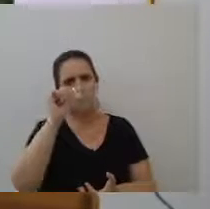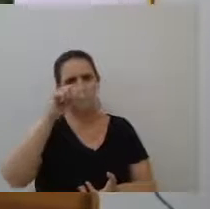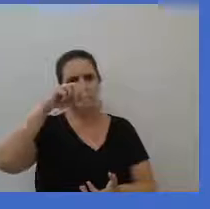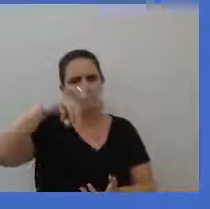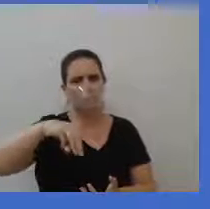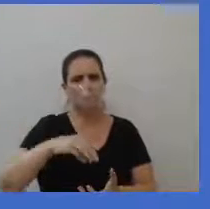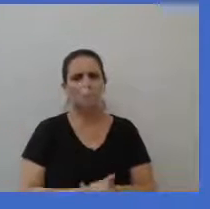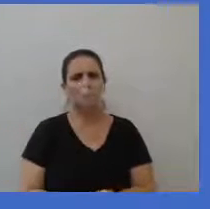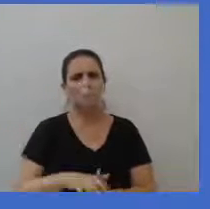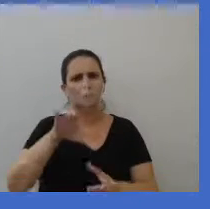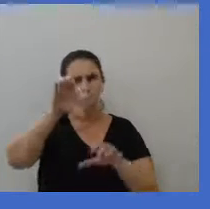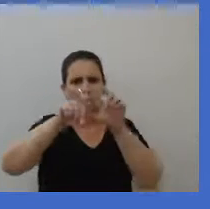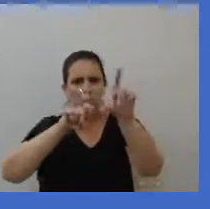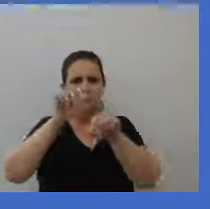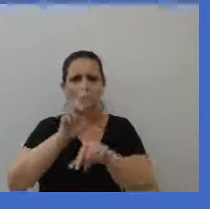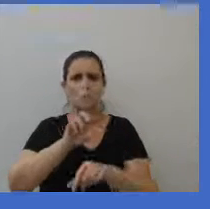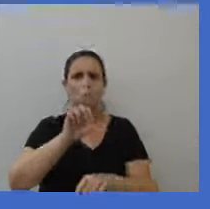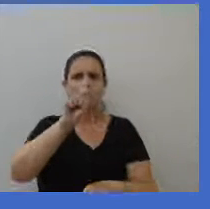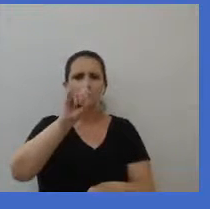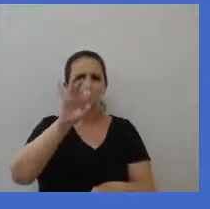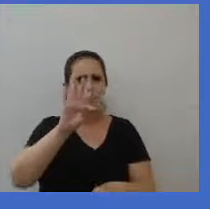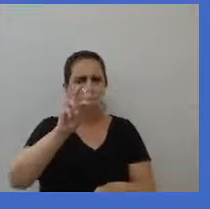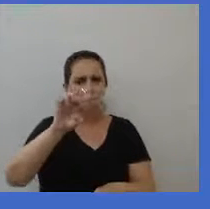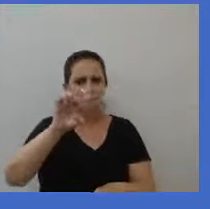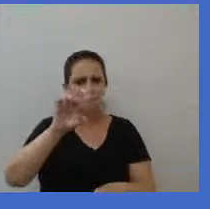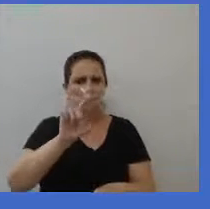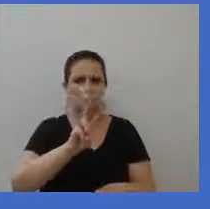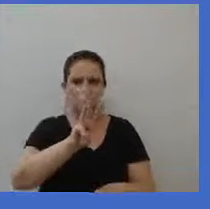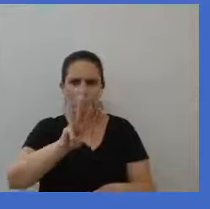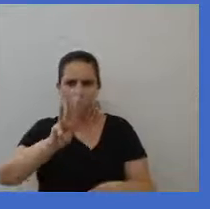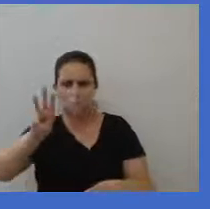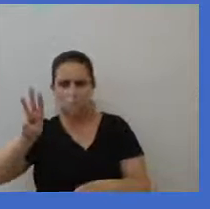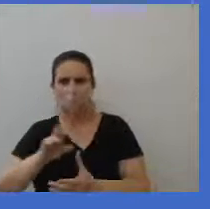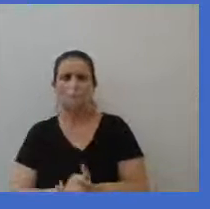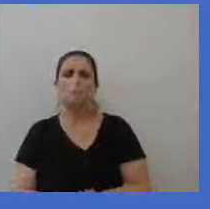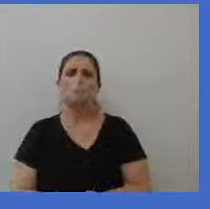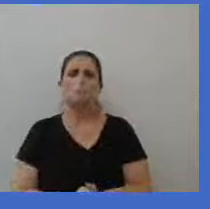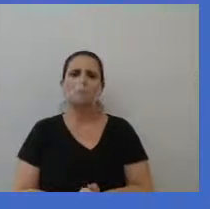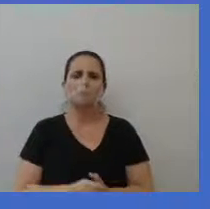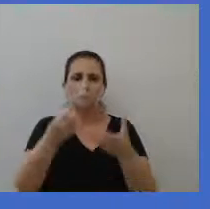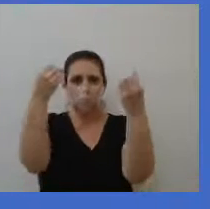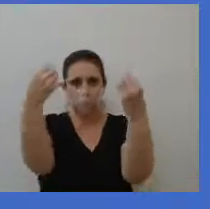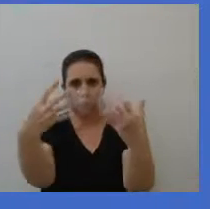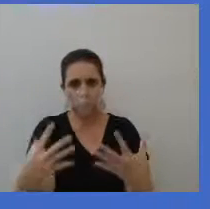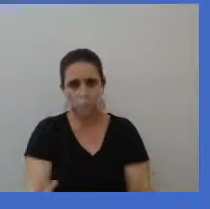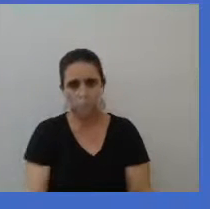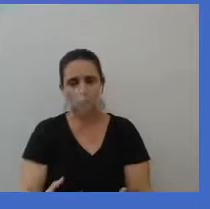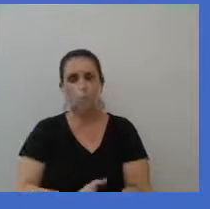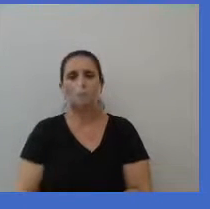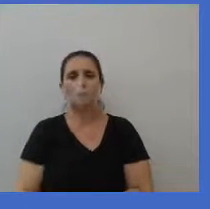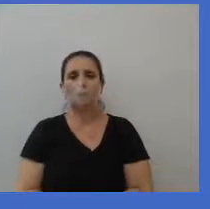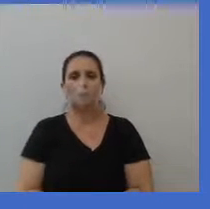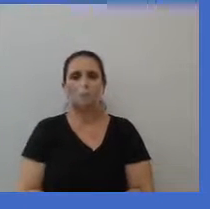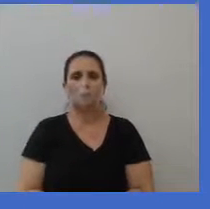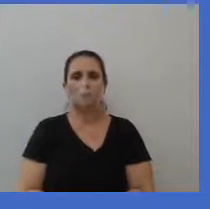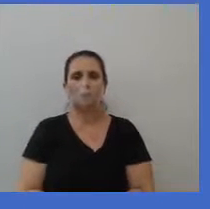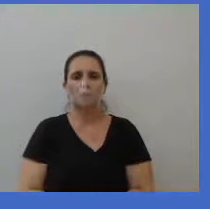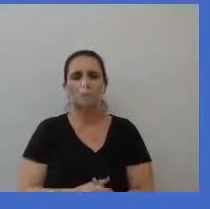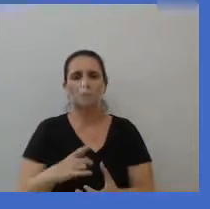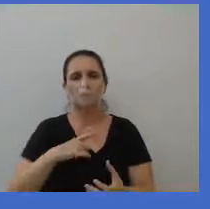equilíbrio, ter calma, antes de sair acreditando em tudo. Uma das formas de você desconfiar, e aí